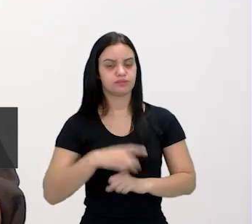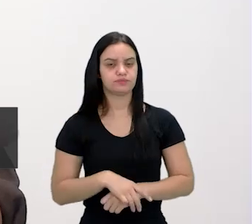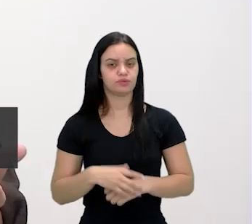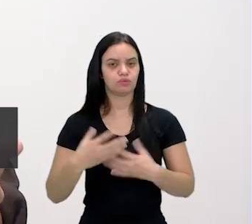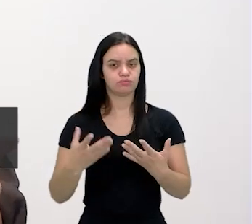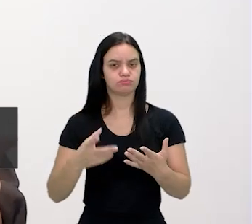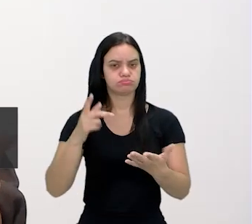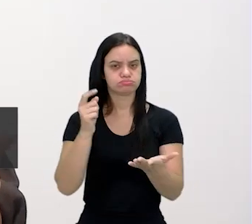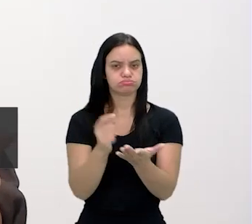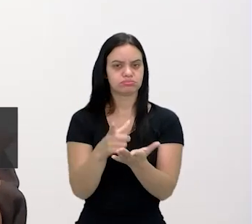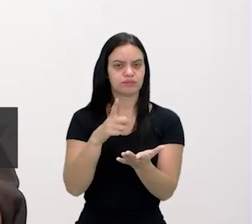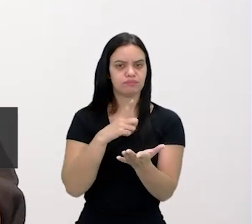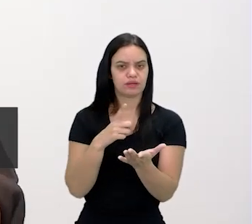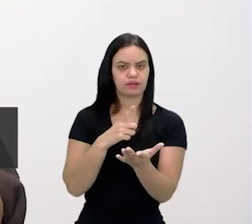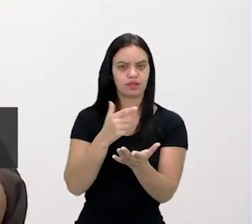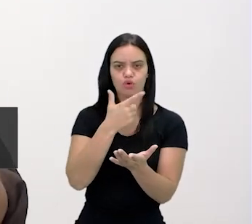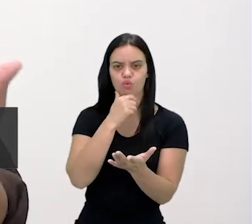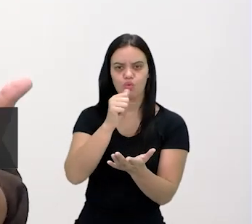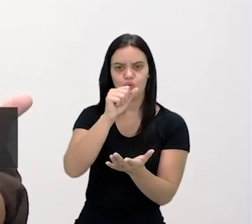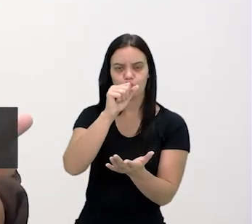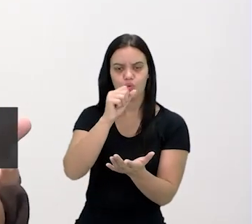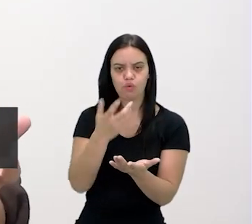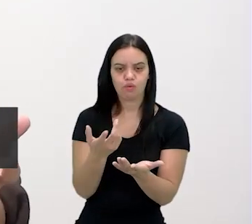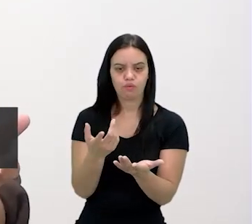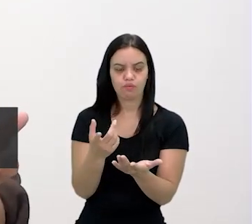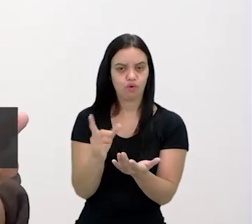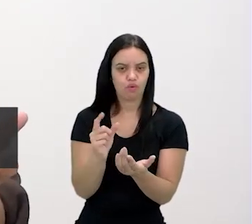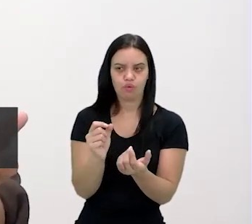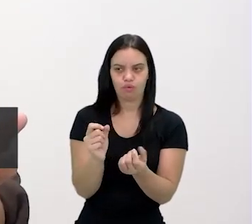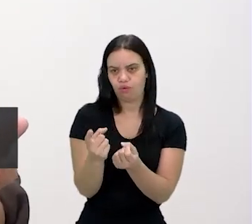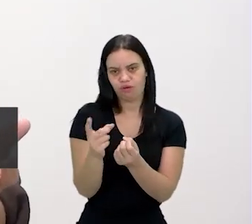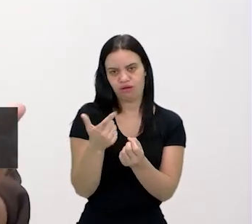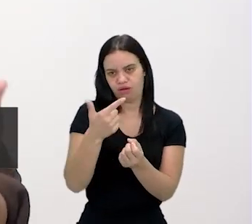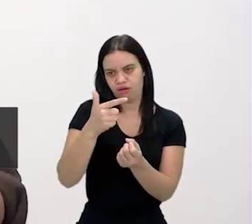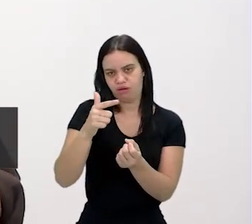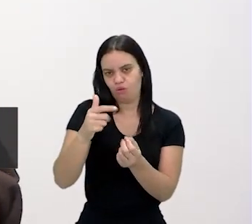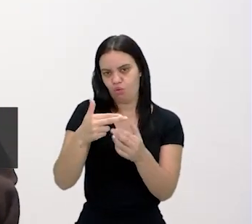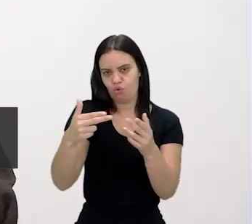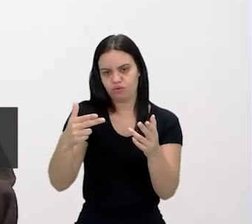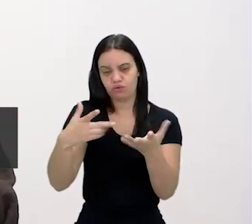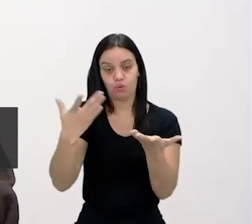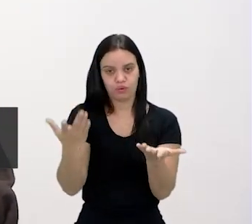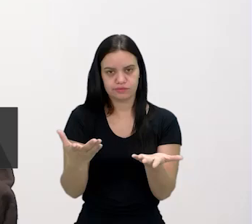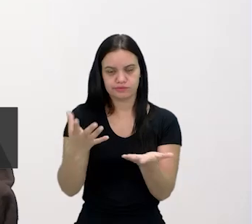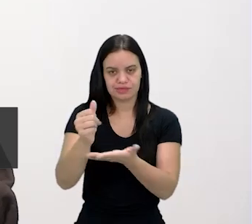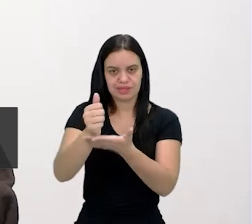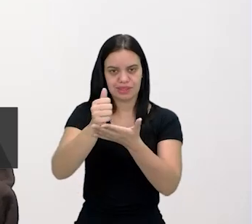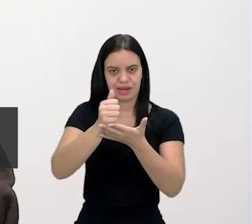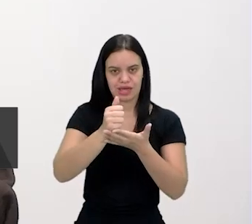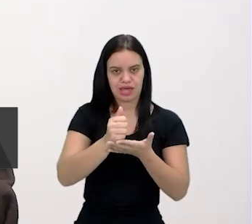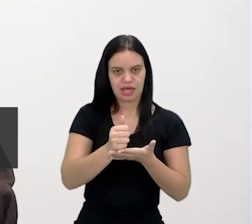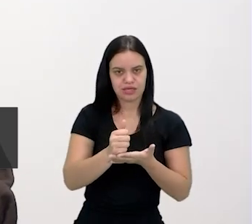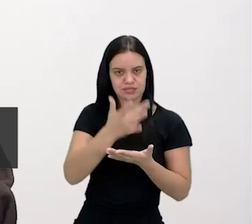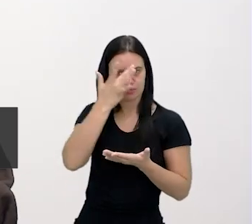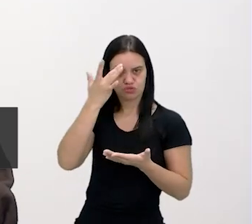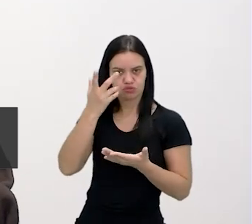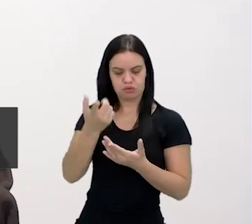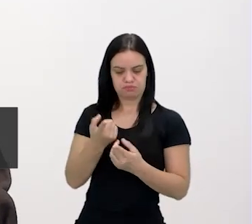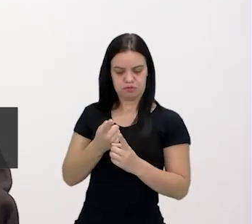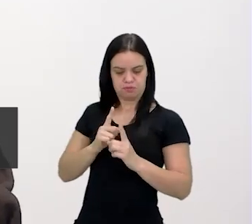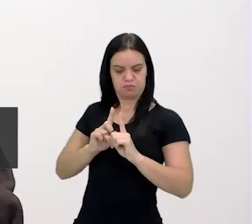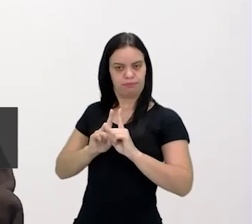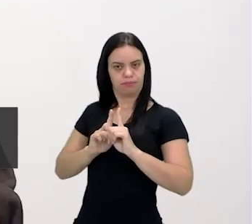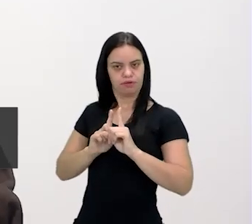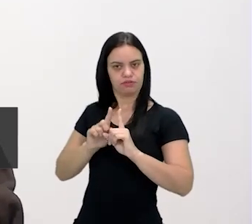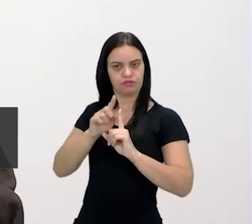você paga pelo teu homem, ou quando você paga para a tua mulher, quando você traz essa pessoa para perto de você